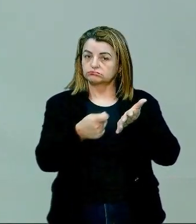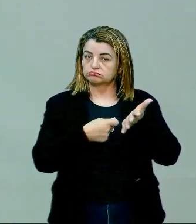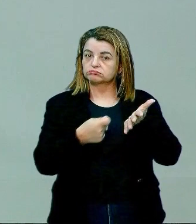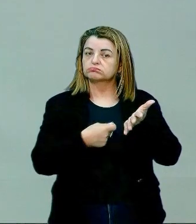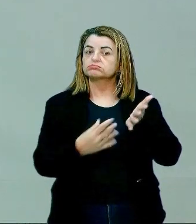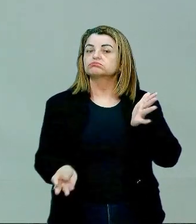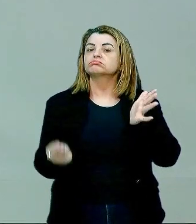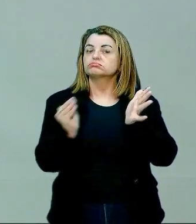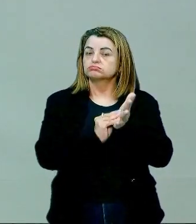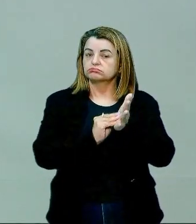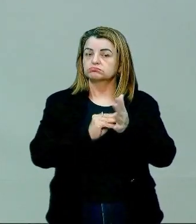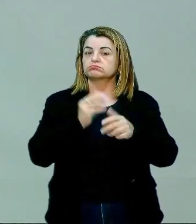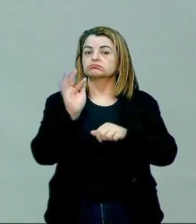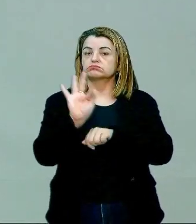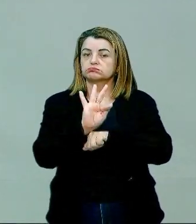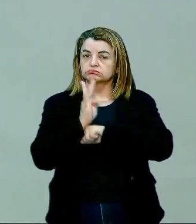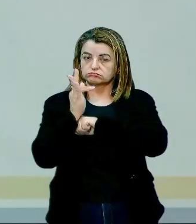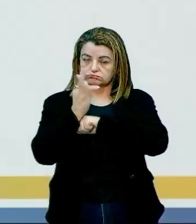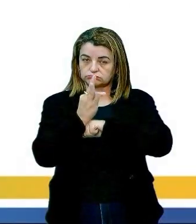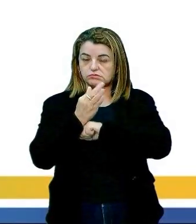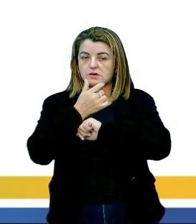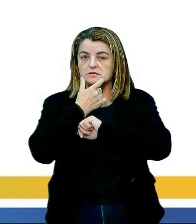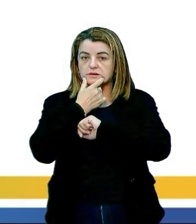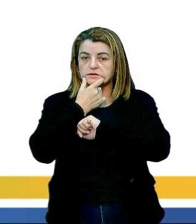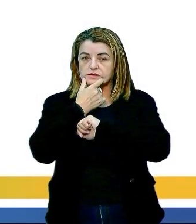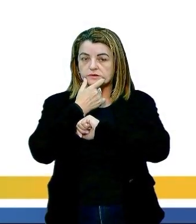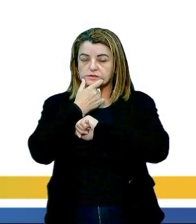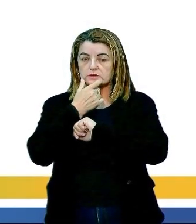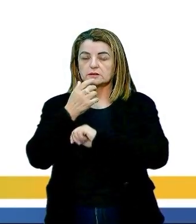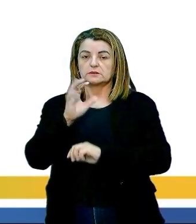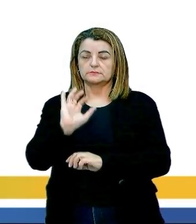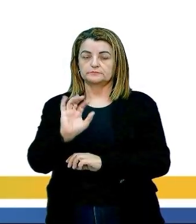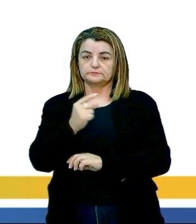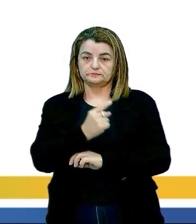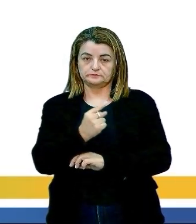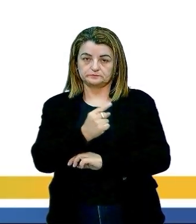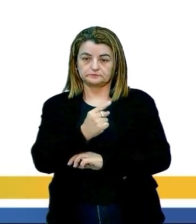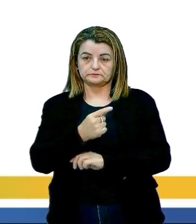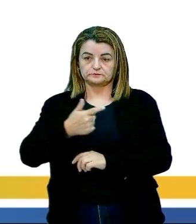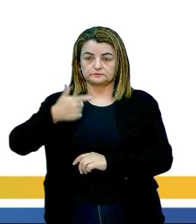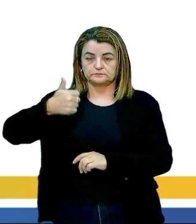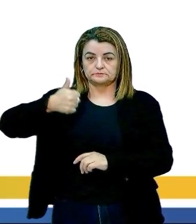devem priorizar a escrita mais formal, ok? Nesse caso aí,